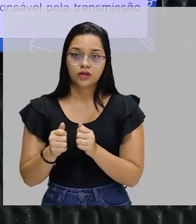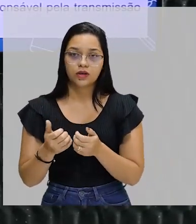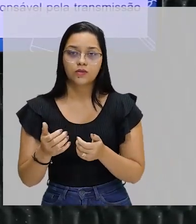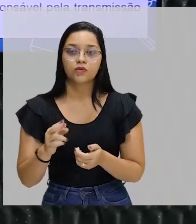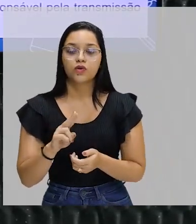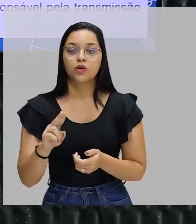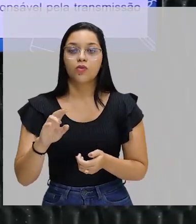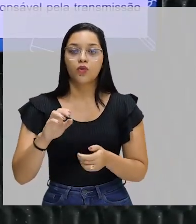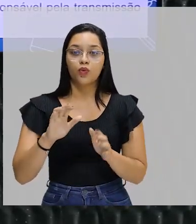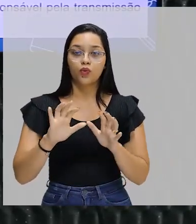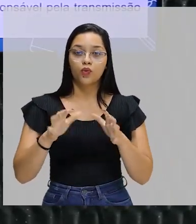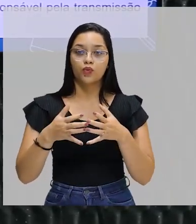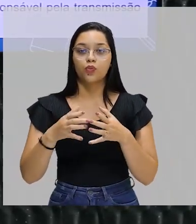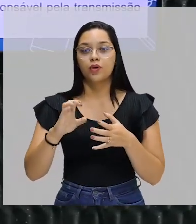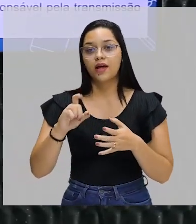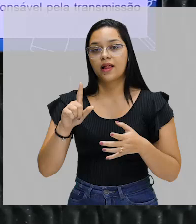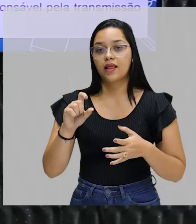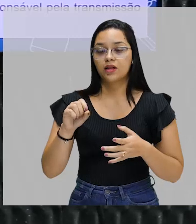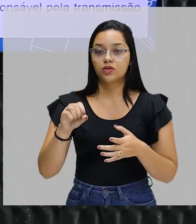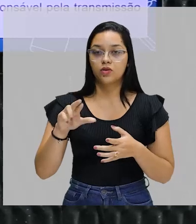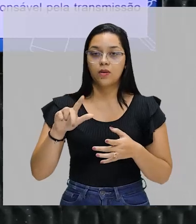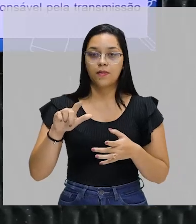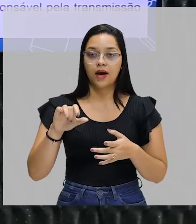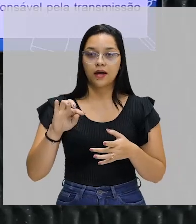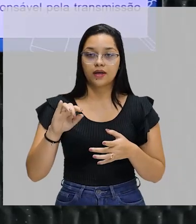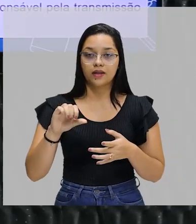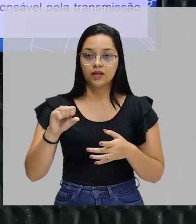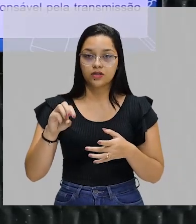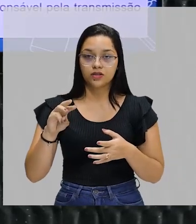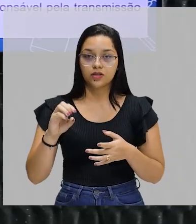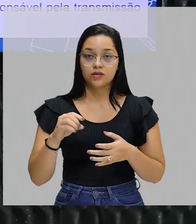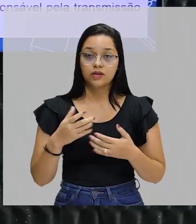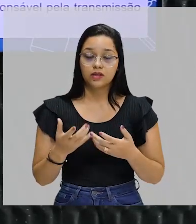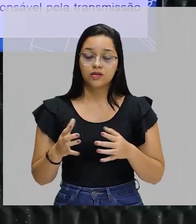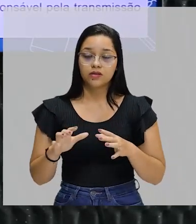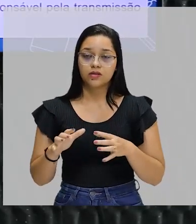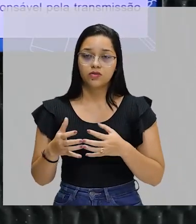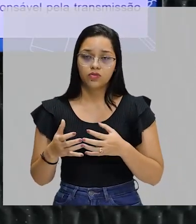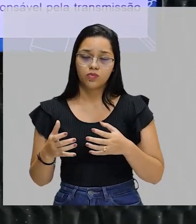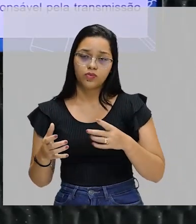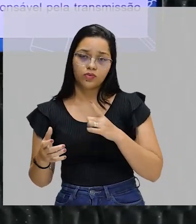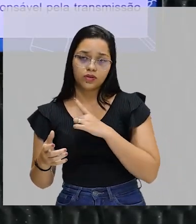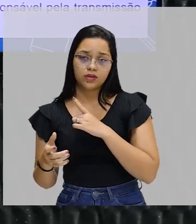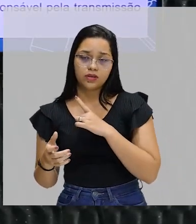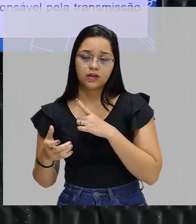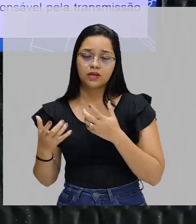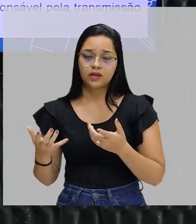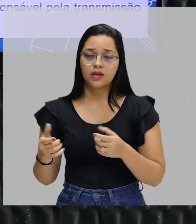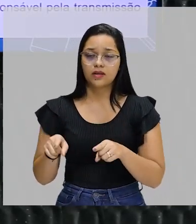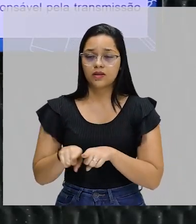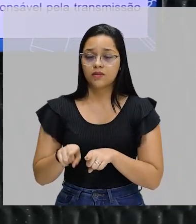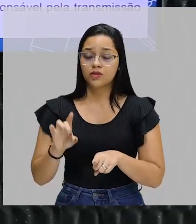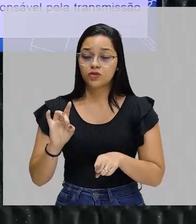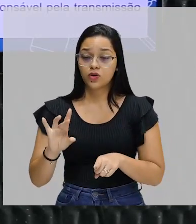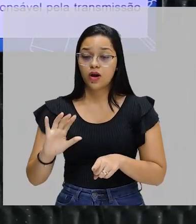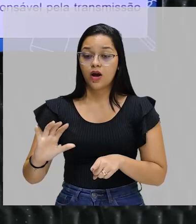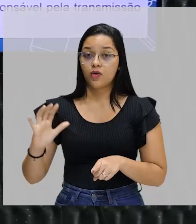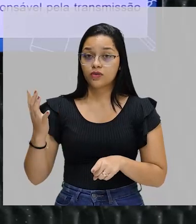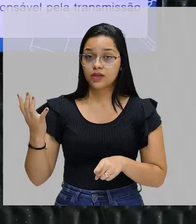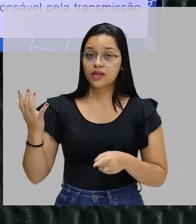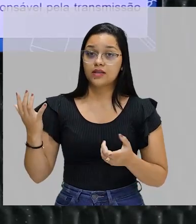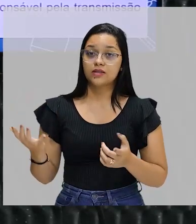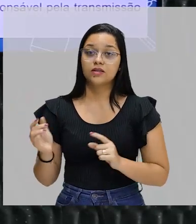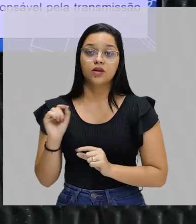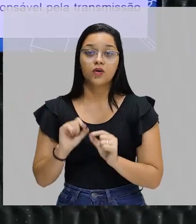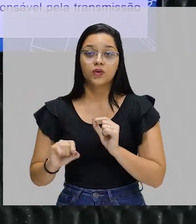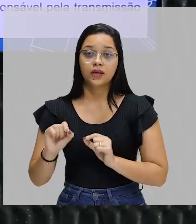grupo chamado de eletromagnetismo, ok? Então esse grande grupo do eletromagnetismo, ele só acontece